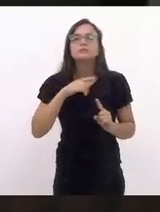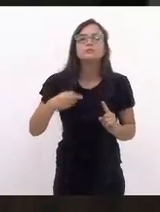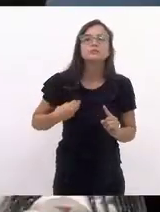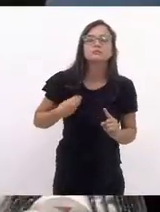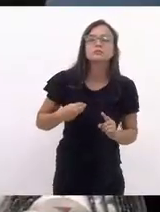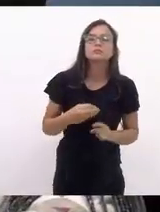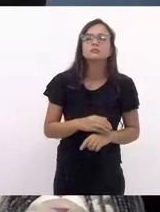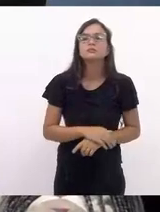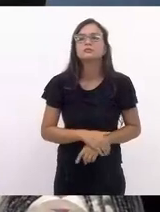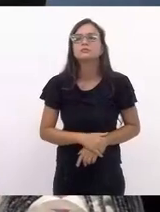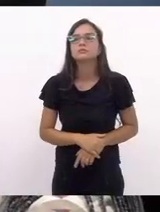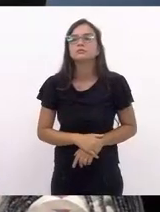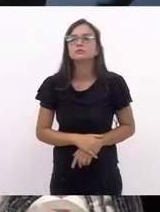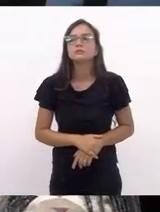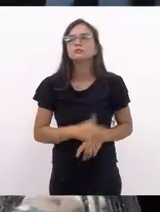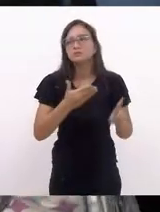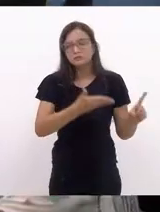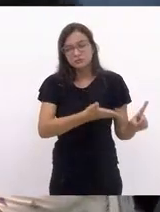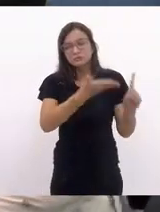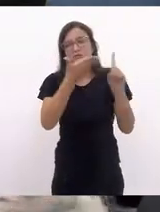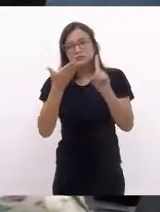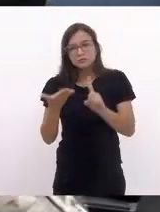E aí